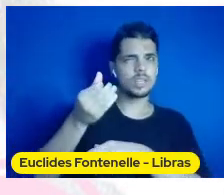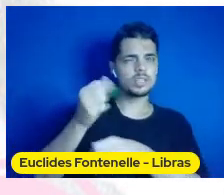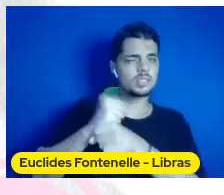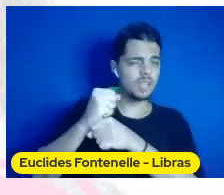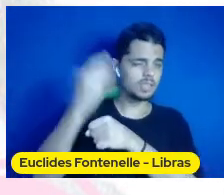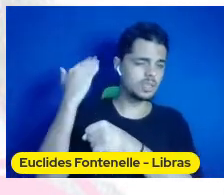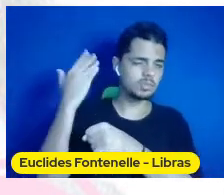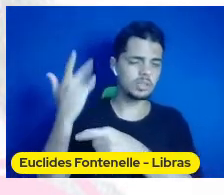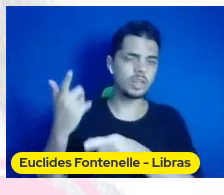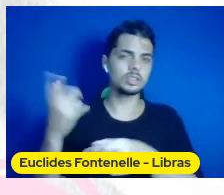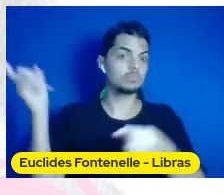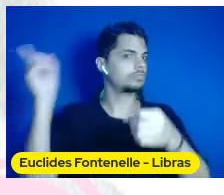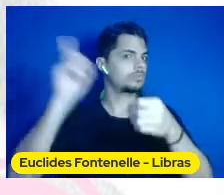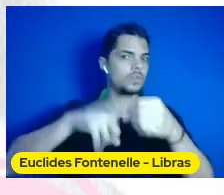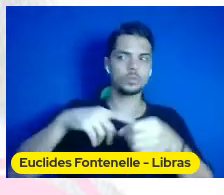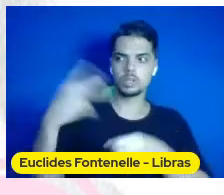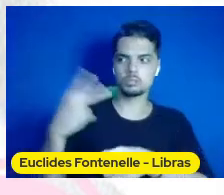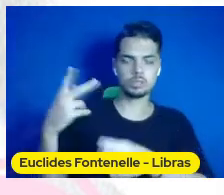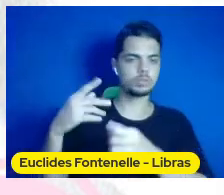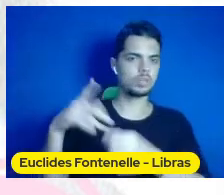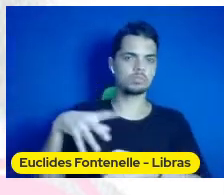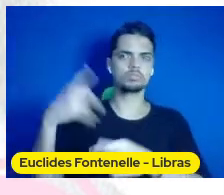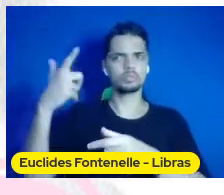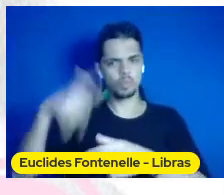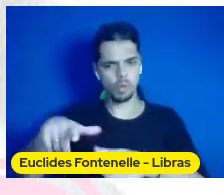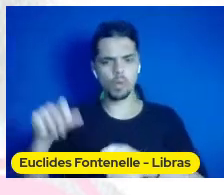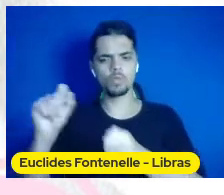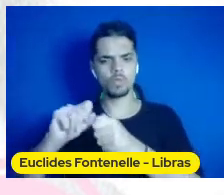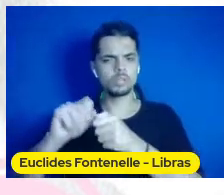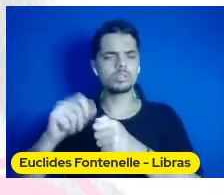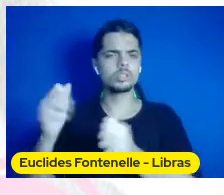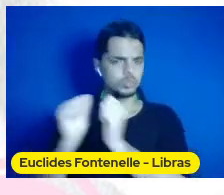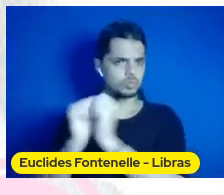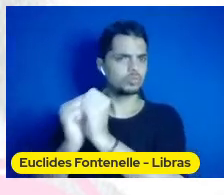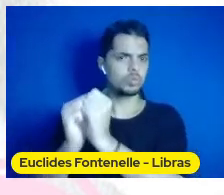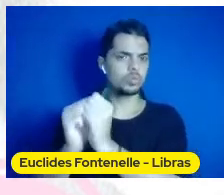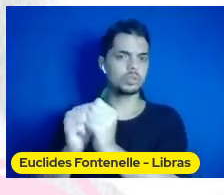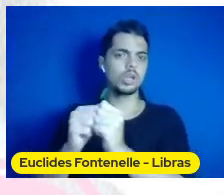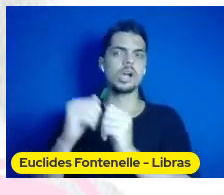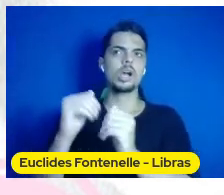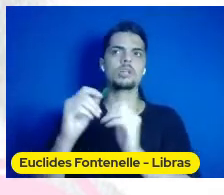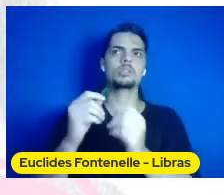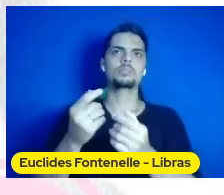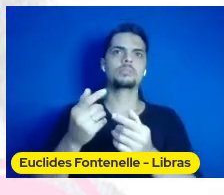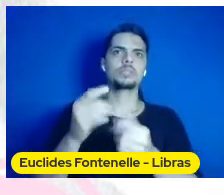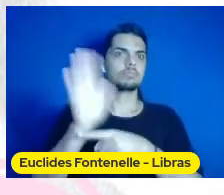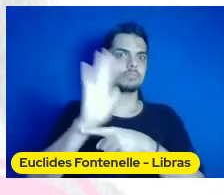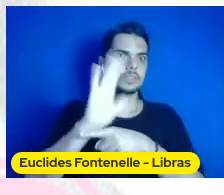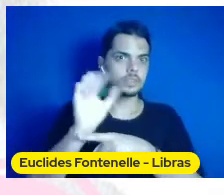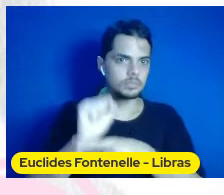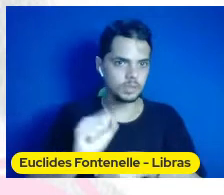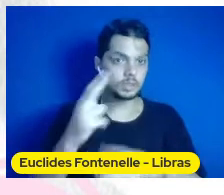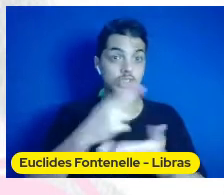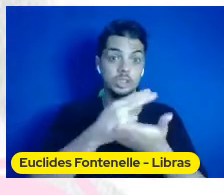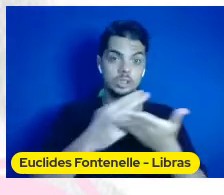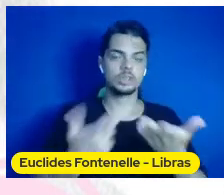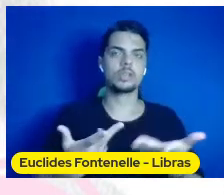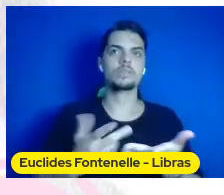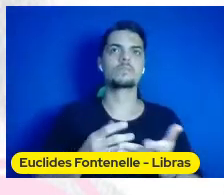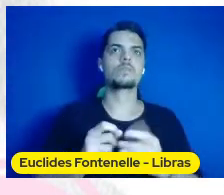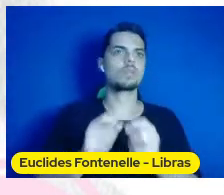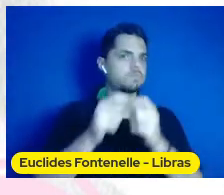foquei mesmo na área de animação. E expandi um pouco mais a área. Aqui ainda assim, regional, ainda é um pouco fraco nessa